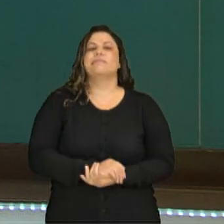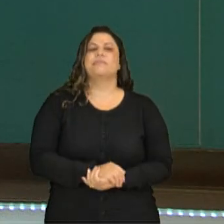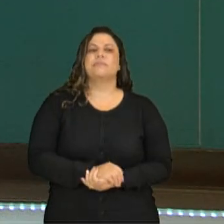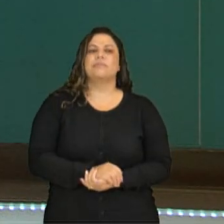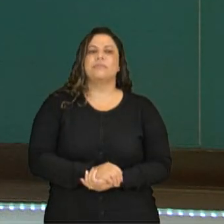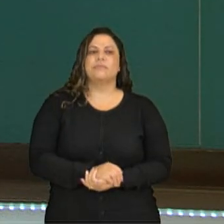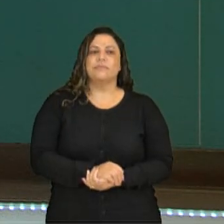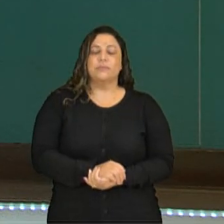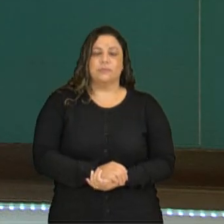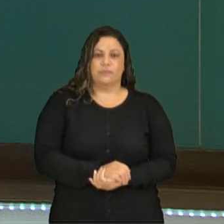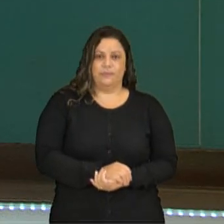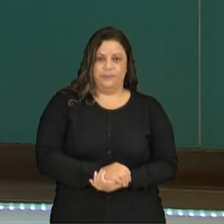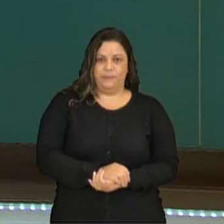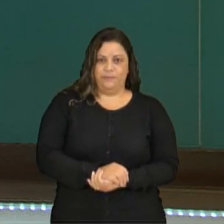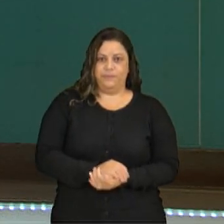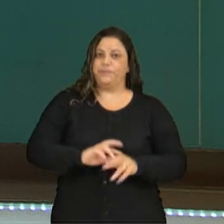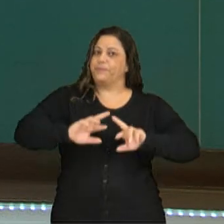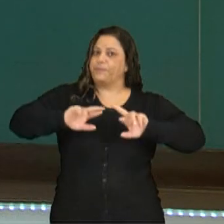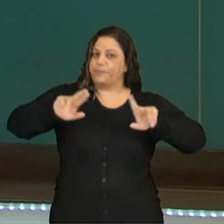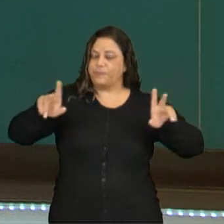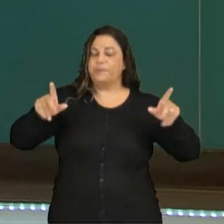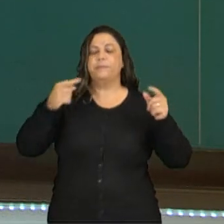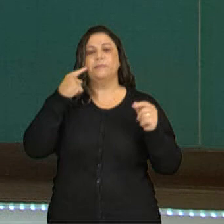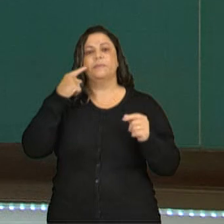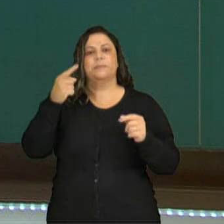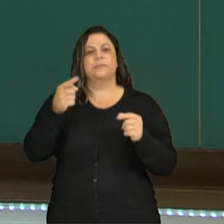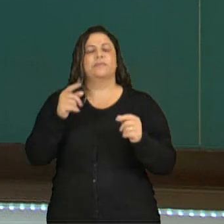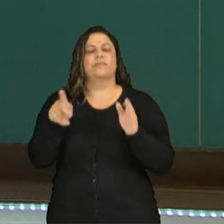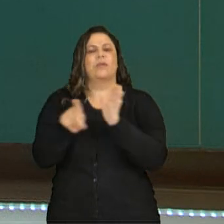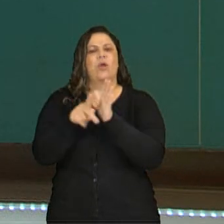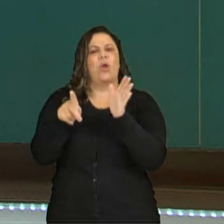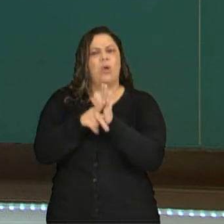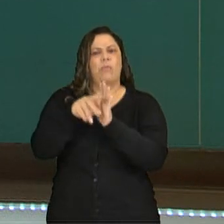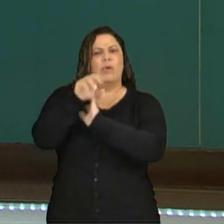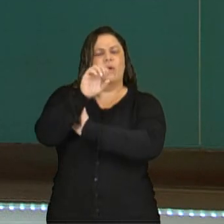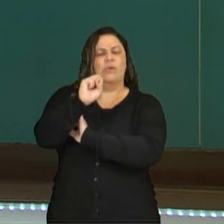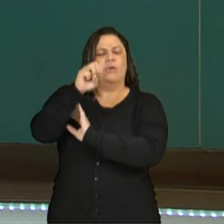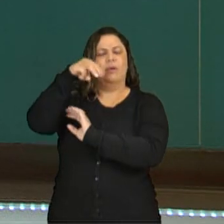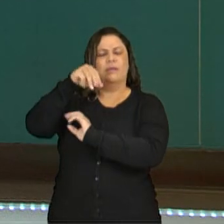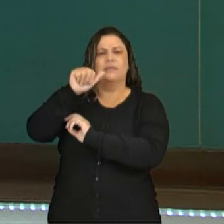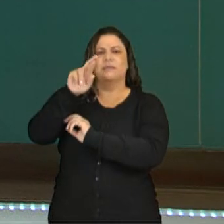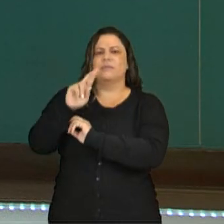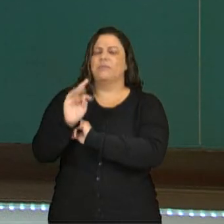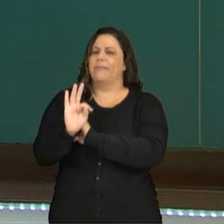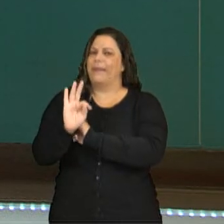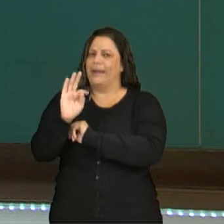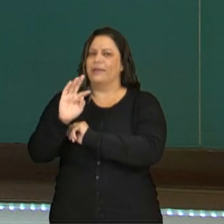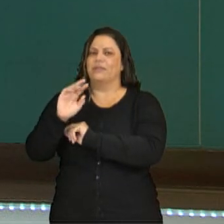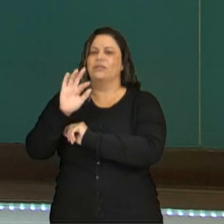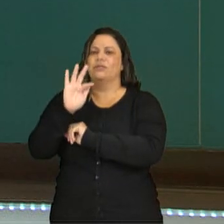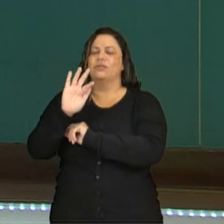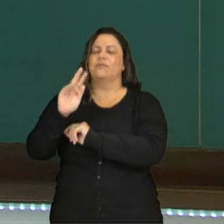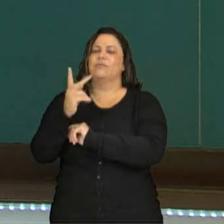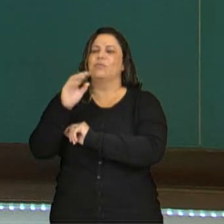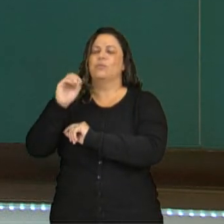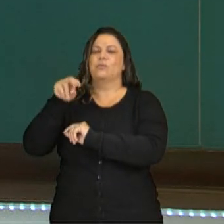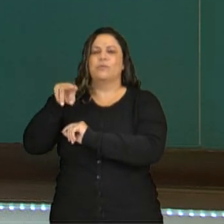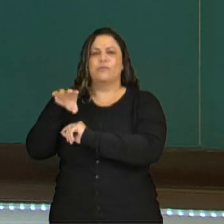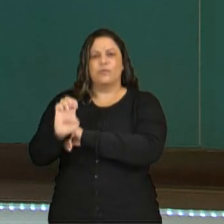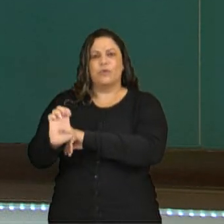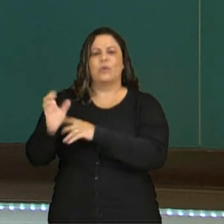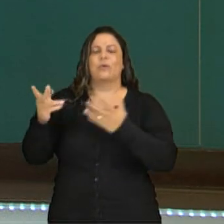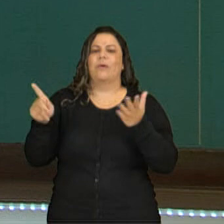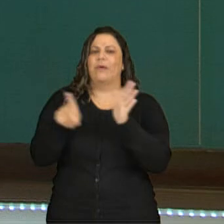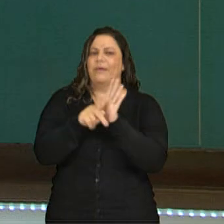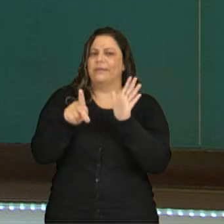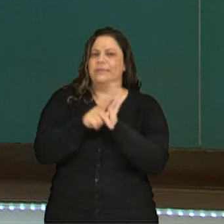Os smartphones, com certeza, foram os responsáveis por uma grande popularização. Por quê? Os